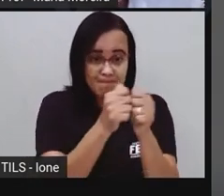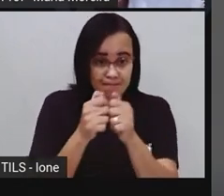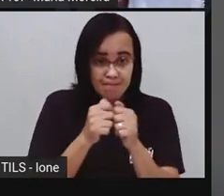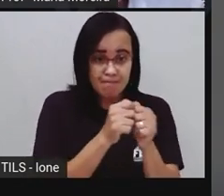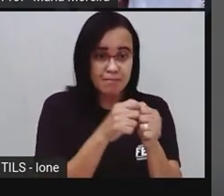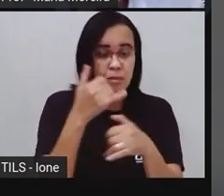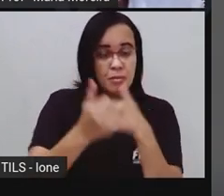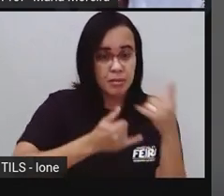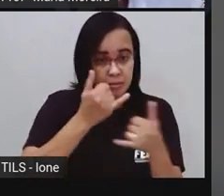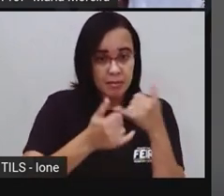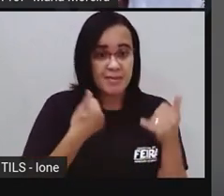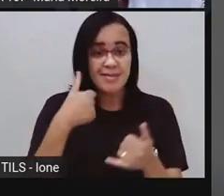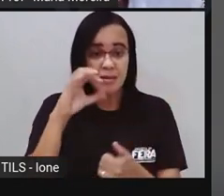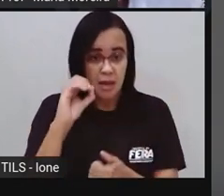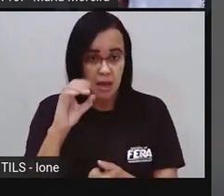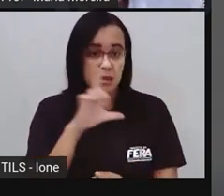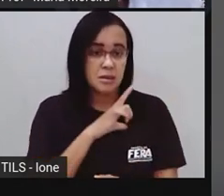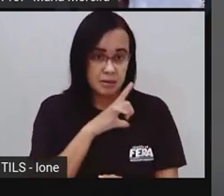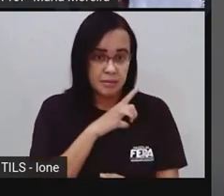jogos ó